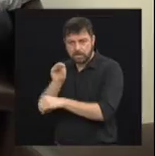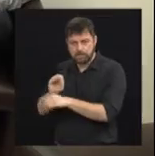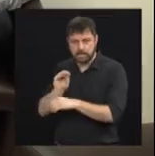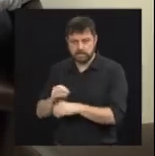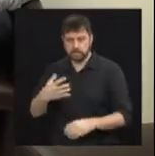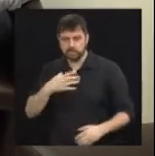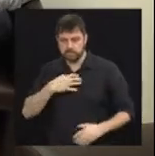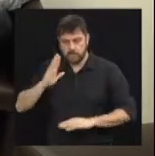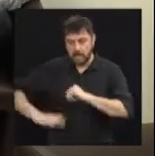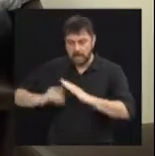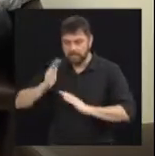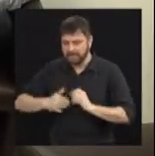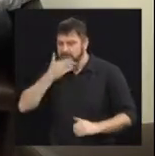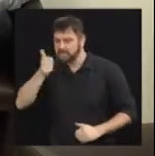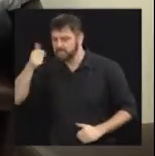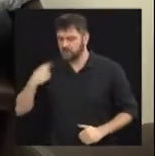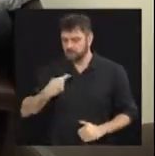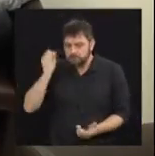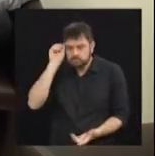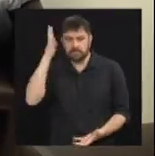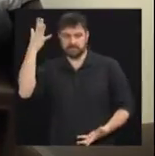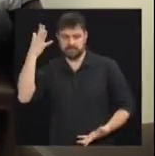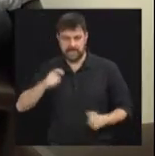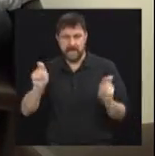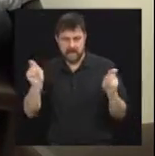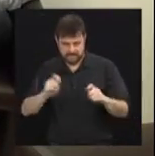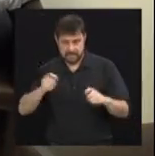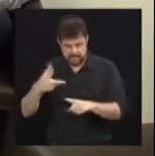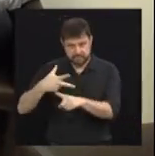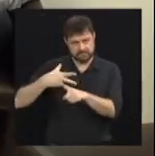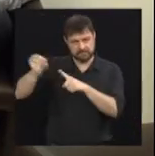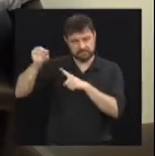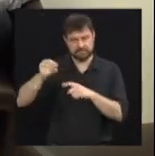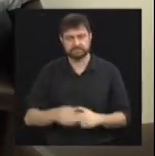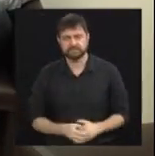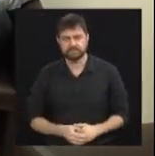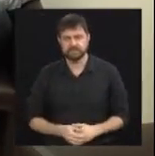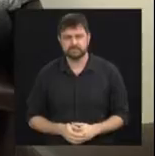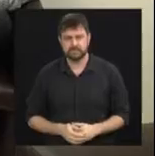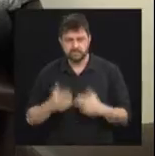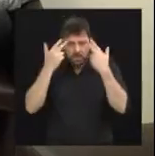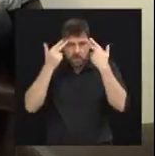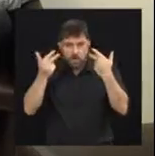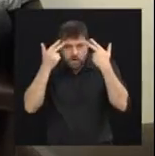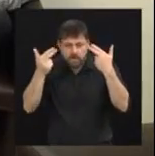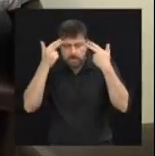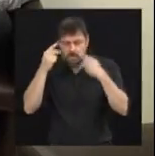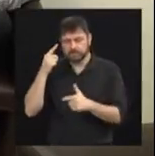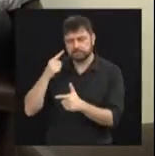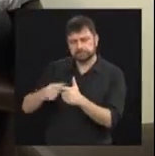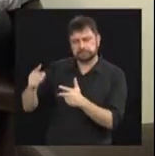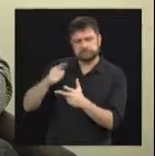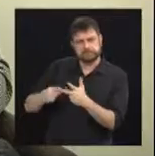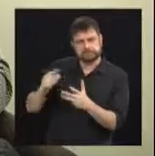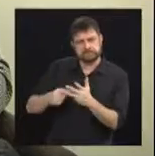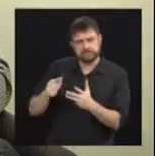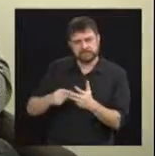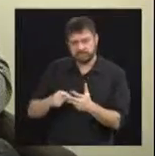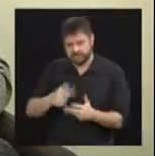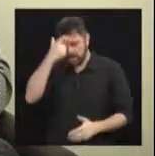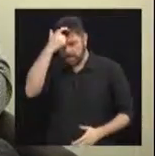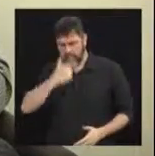melhores providências são tomadas a partir de Conseguir driblar esses obstáculos. Sim. E normalmente esse obstáculo é mais